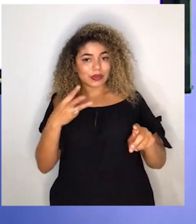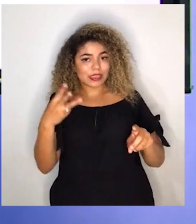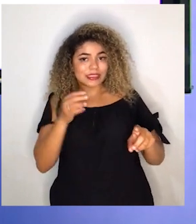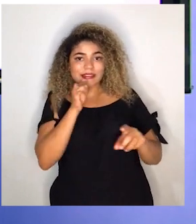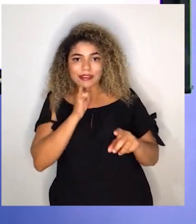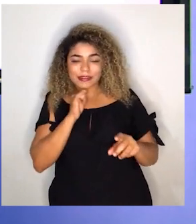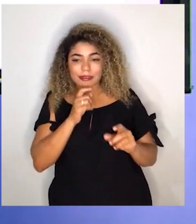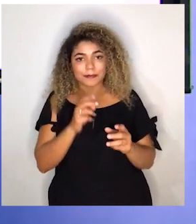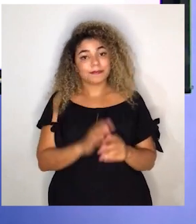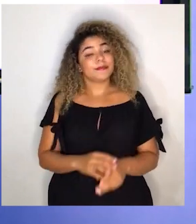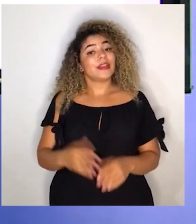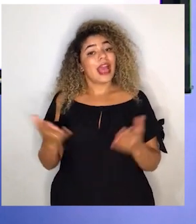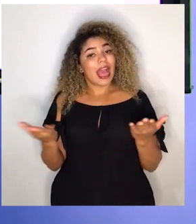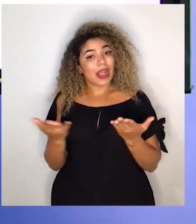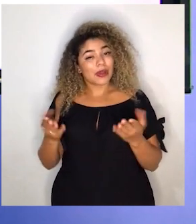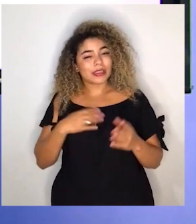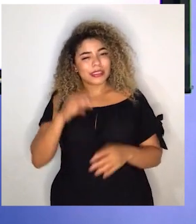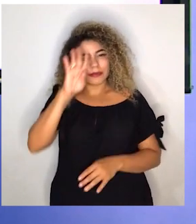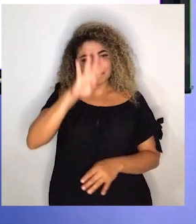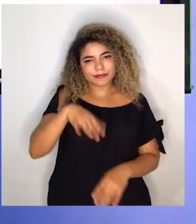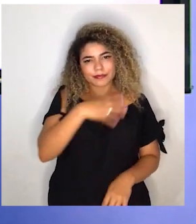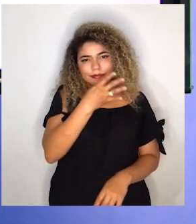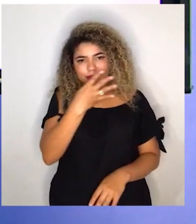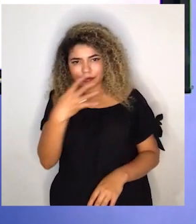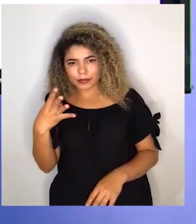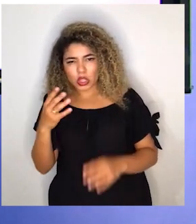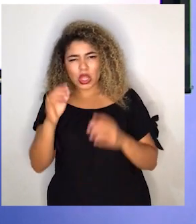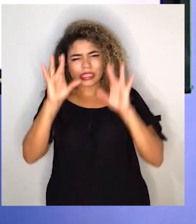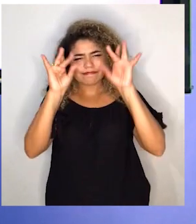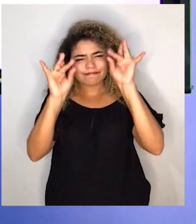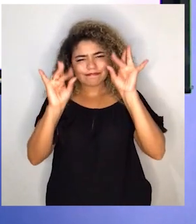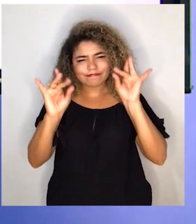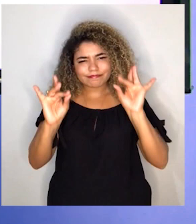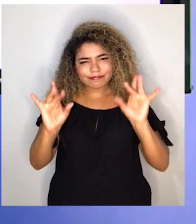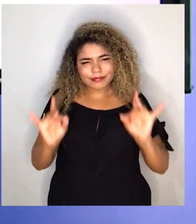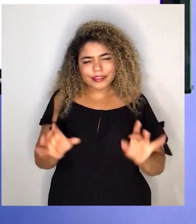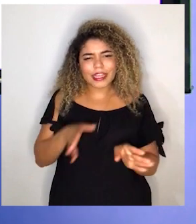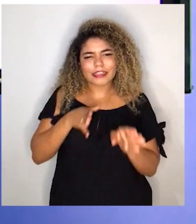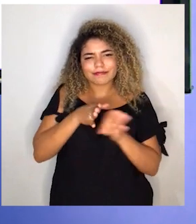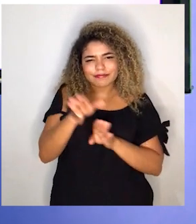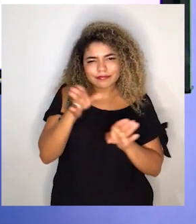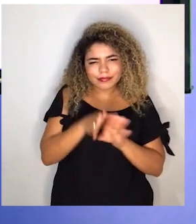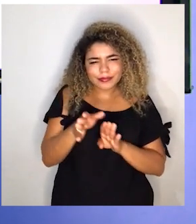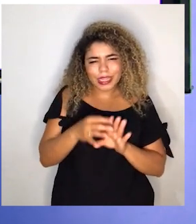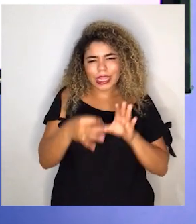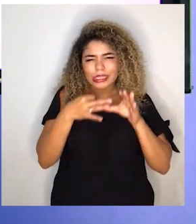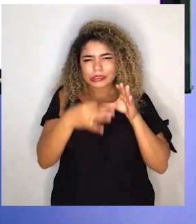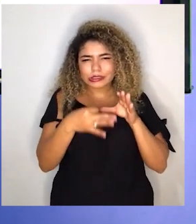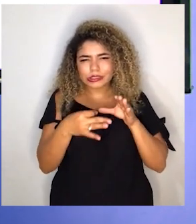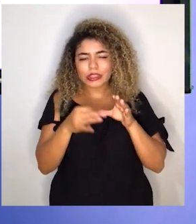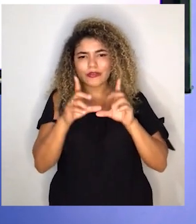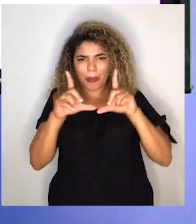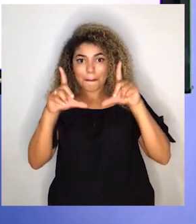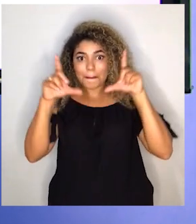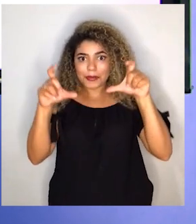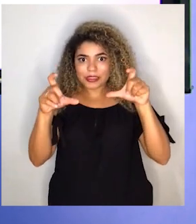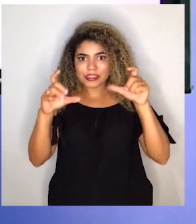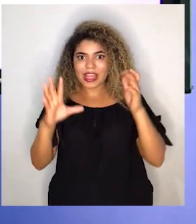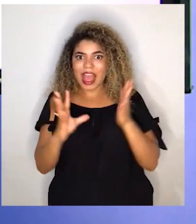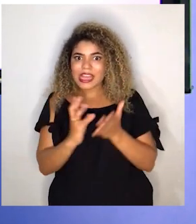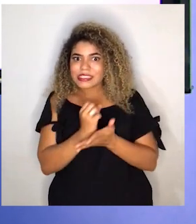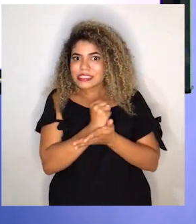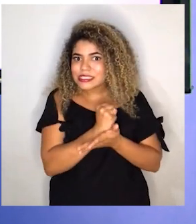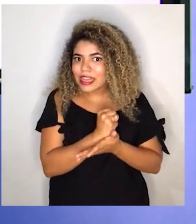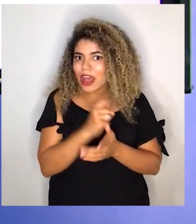exemplo. Aqui temos uma tabela com todas essas dicas bem resumidas. Tira uma foto, já salva